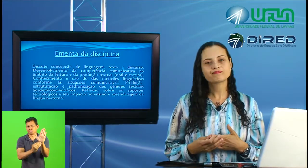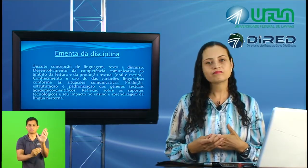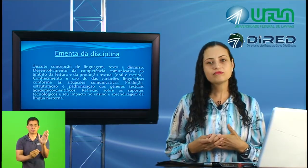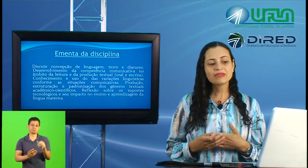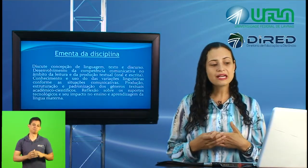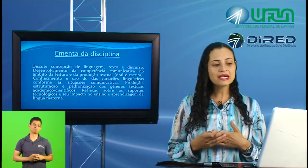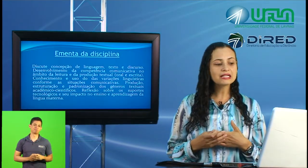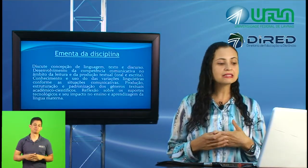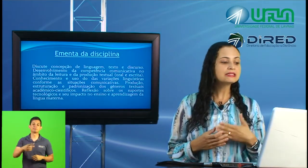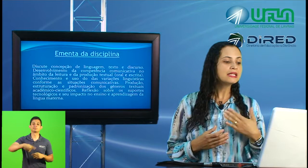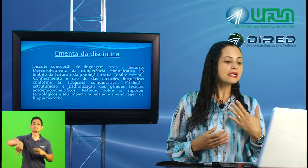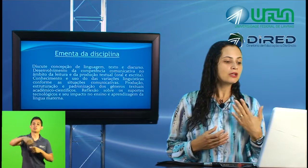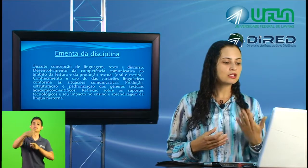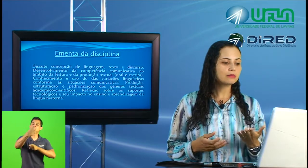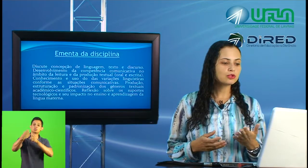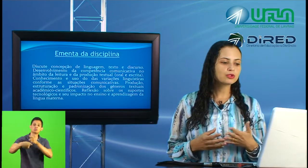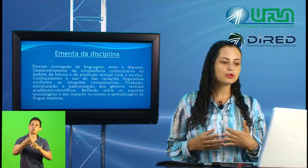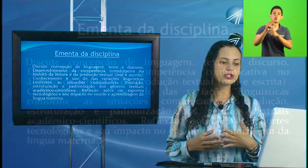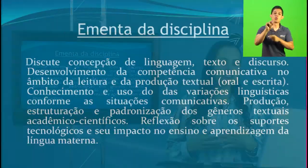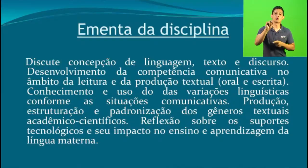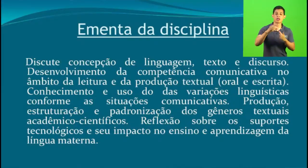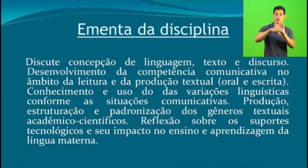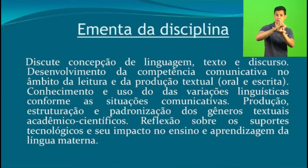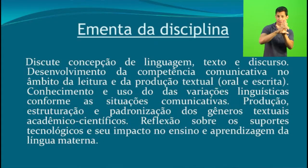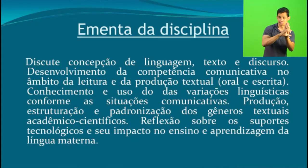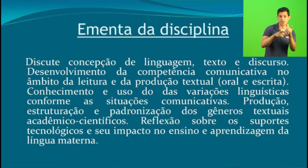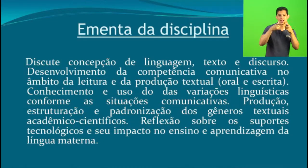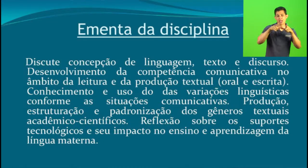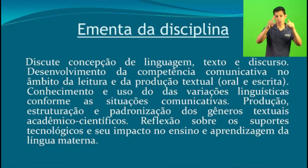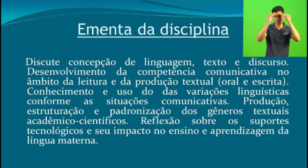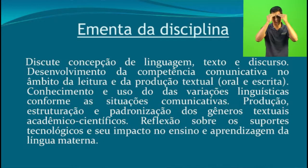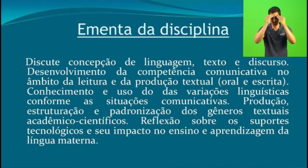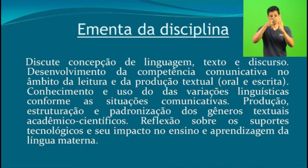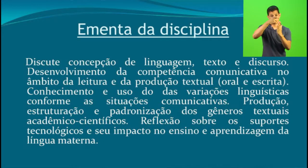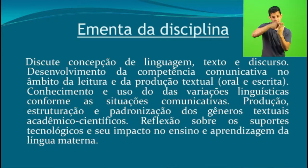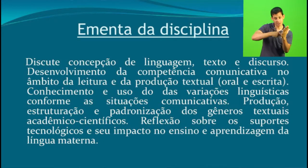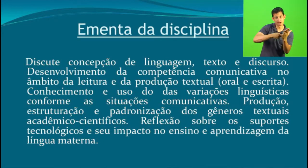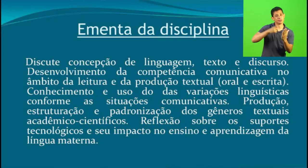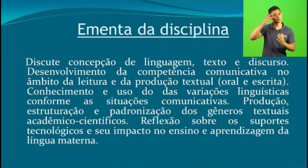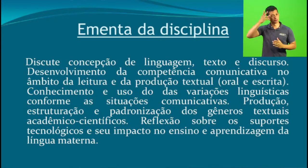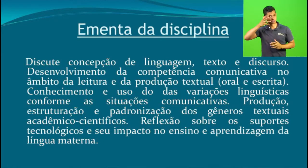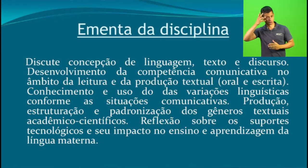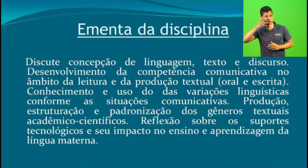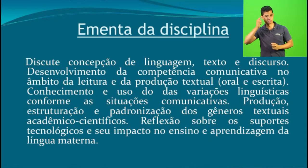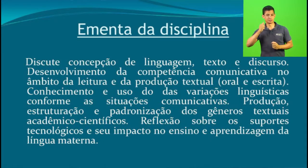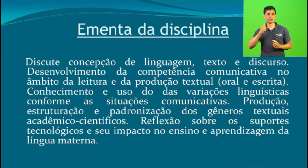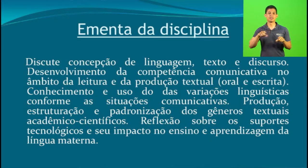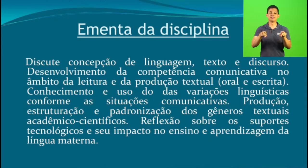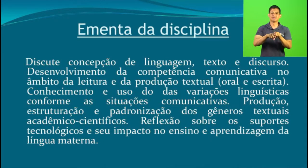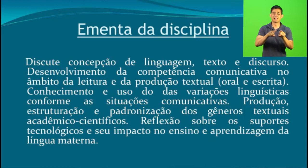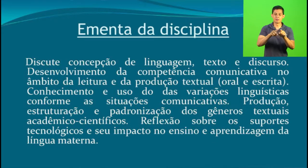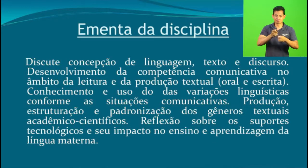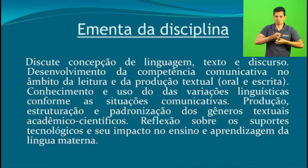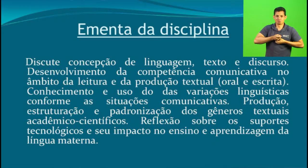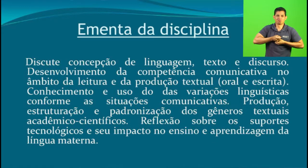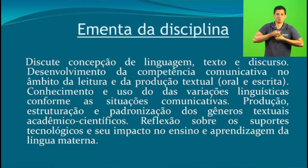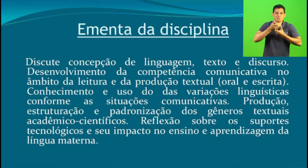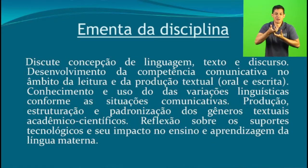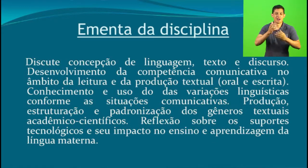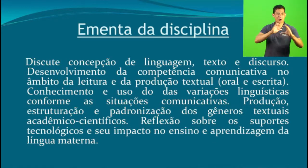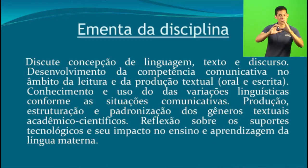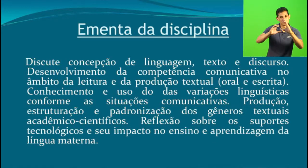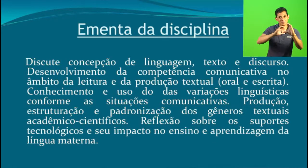semanas. Nós vamos discutir, então, concepção de linguagem, texto e discurso, desenvolvimento da